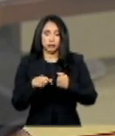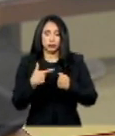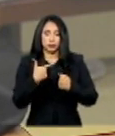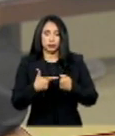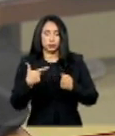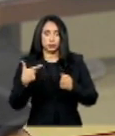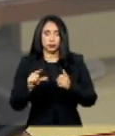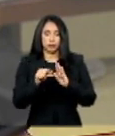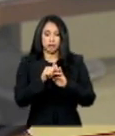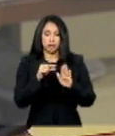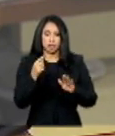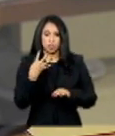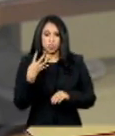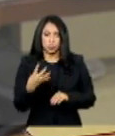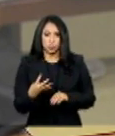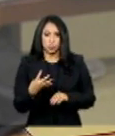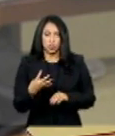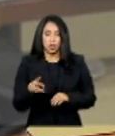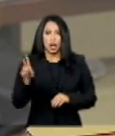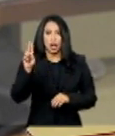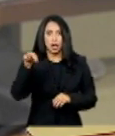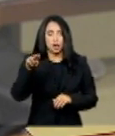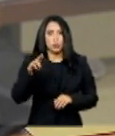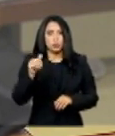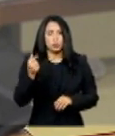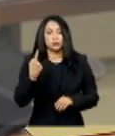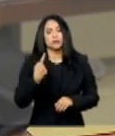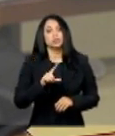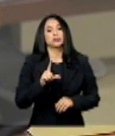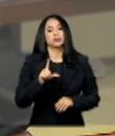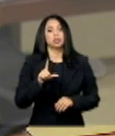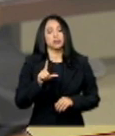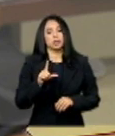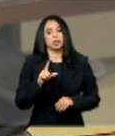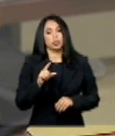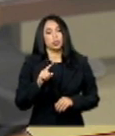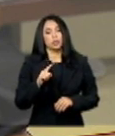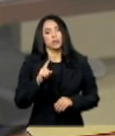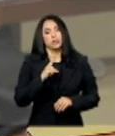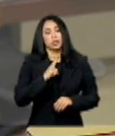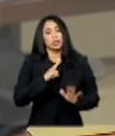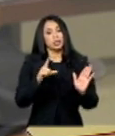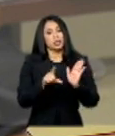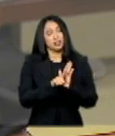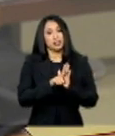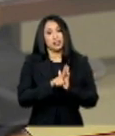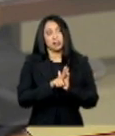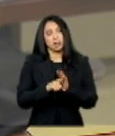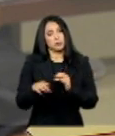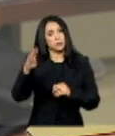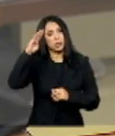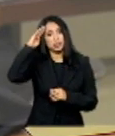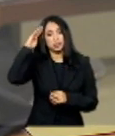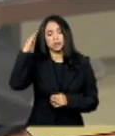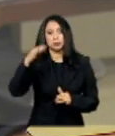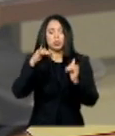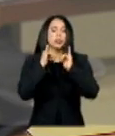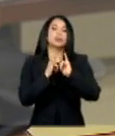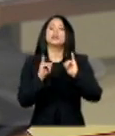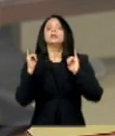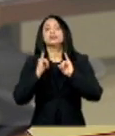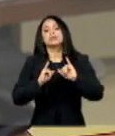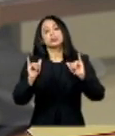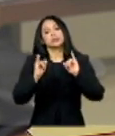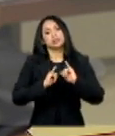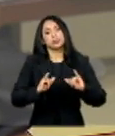isso federal a união detém competência legislativa privativa em matéria de energia e